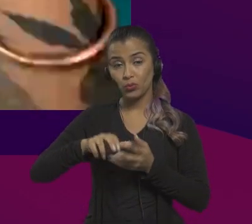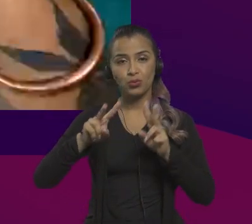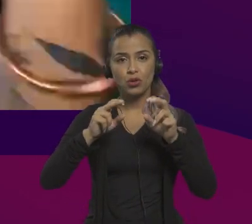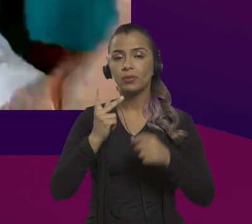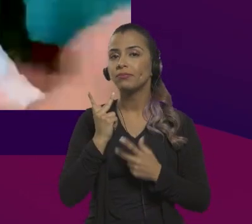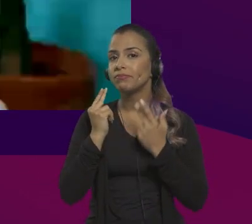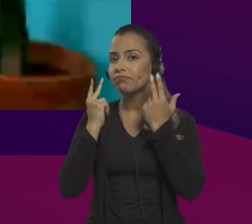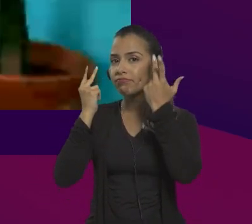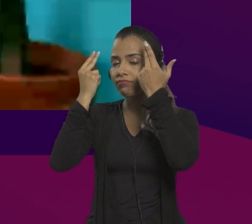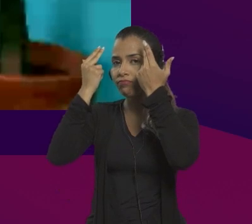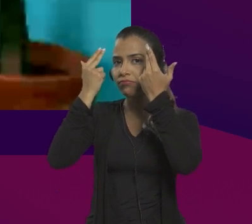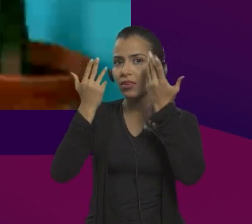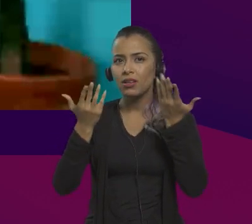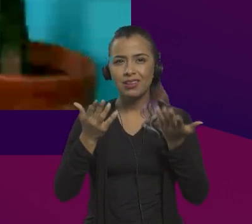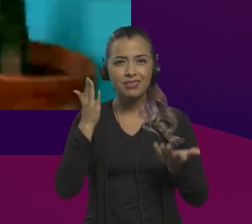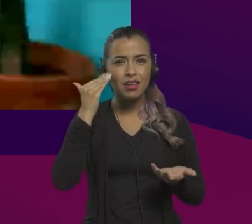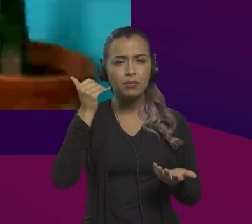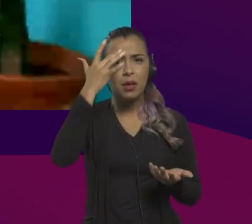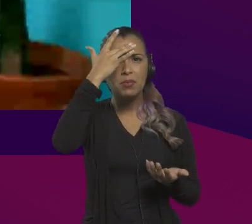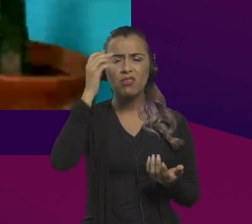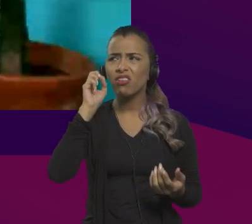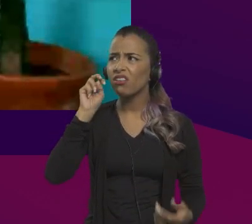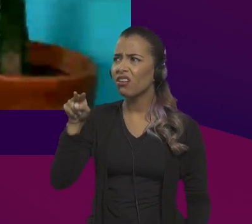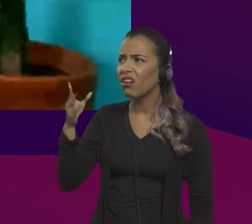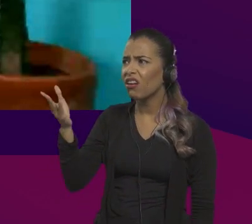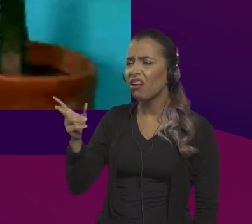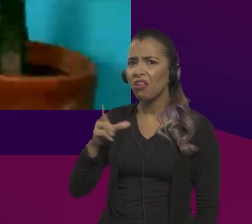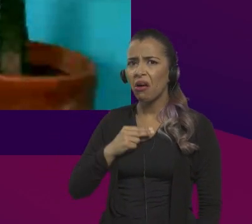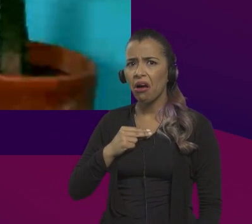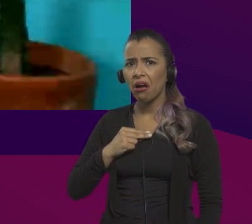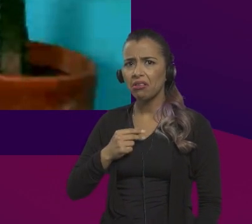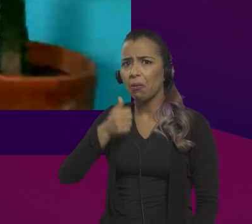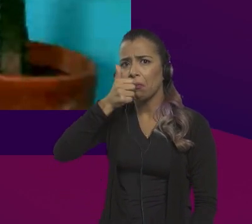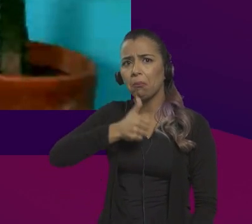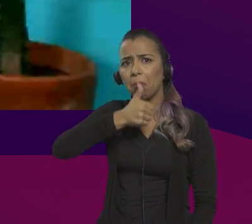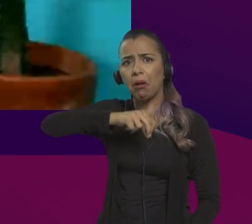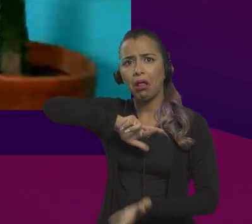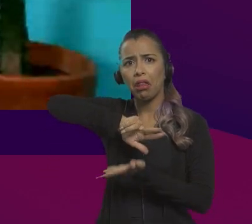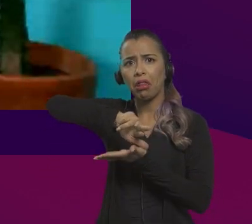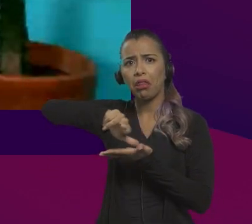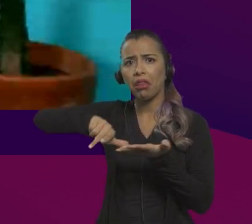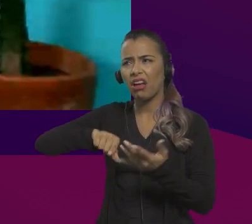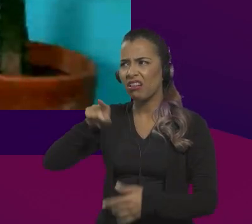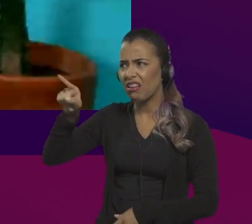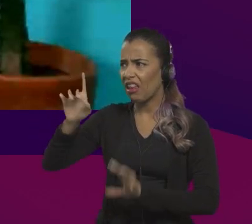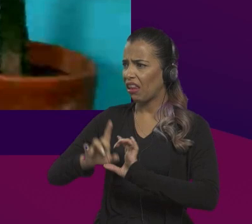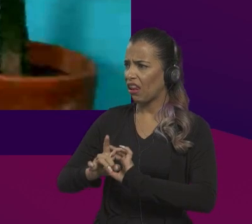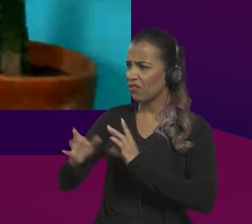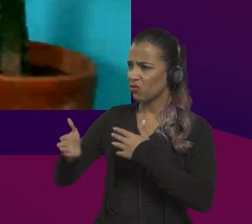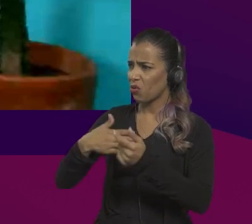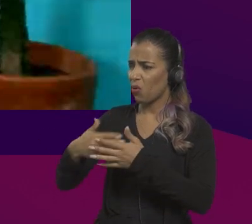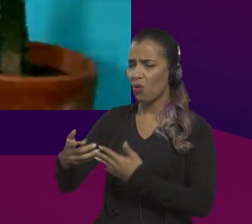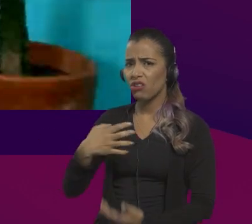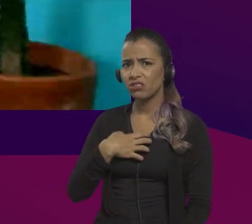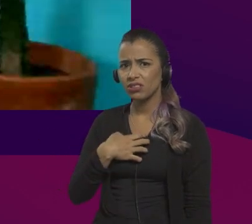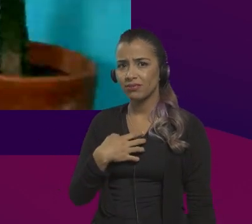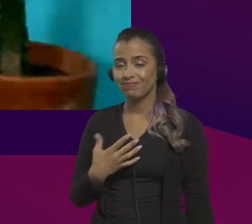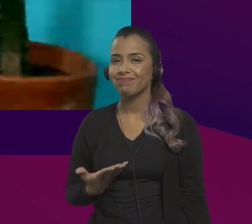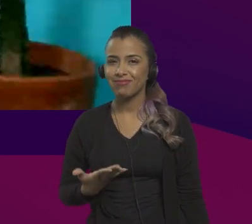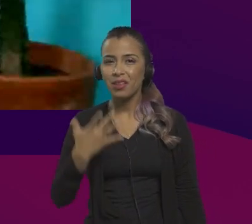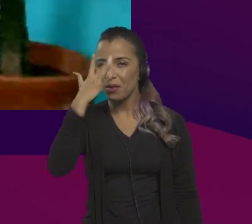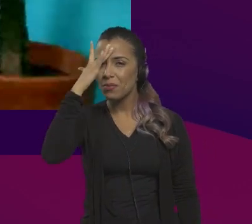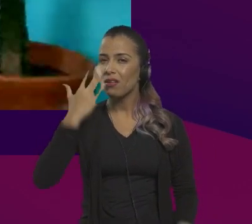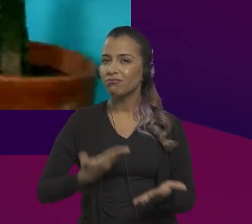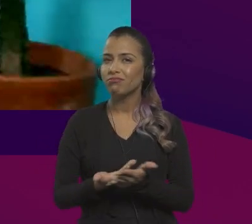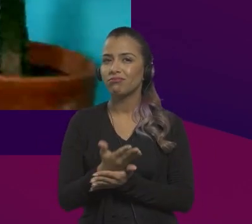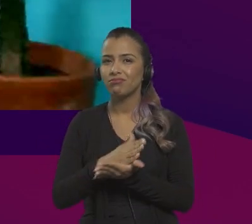tudo, projeto Império Bronze? E agora a pessoa vem aqui e ela fala que ela pode ser livre com o corpo que ela quiser. E são papos muito difíceis, né? A Marcela, que é